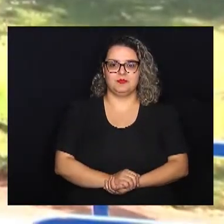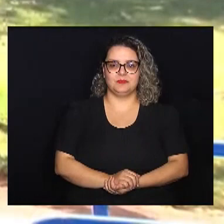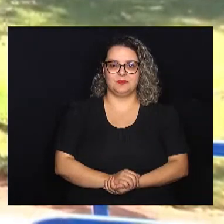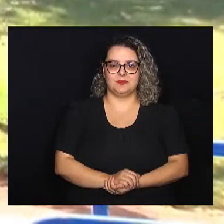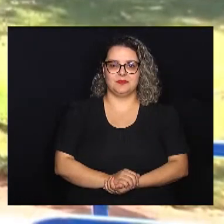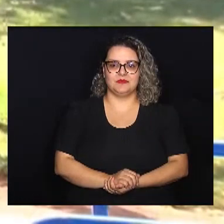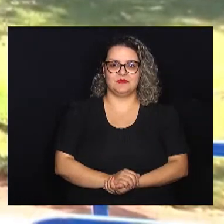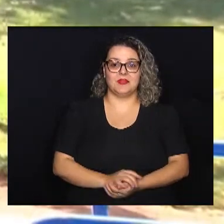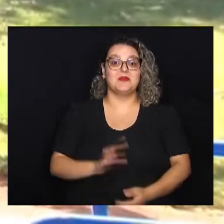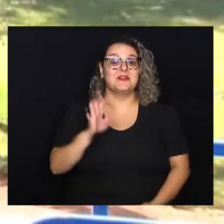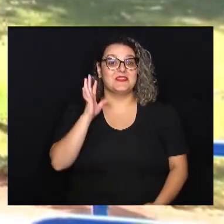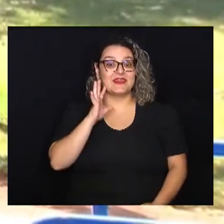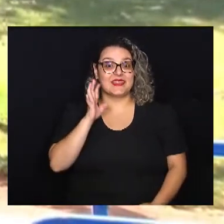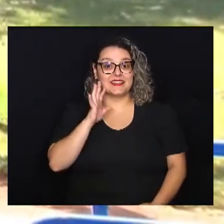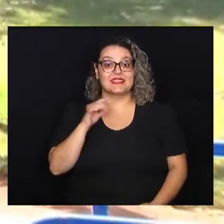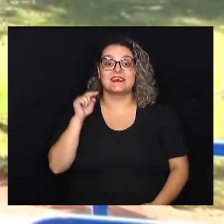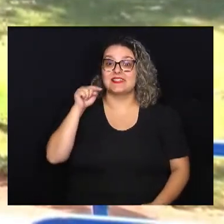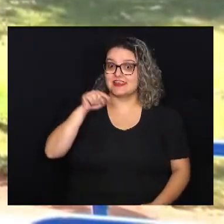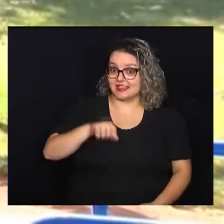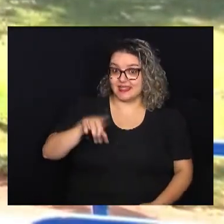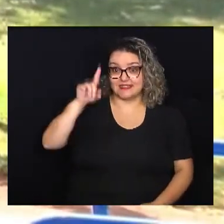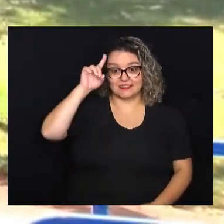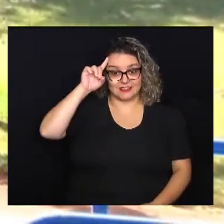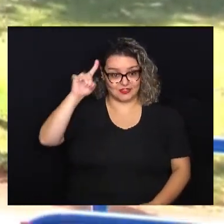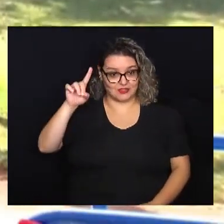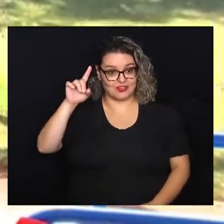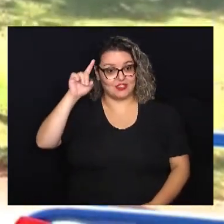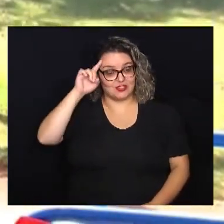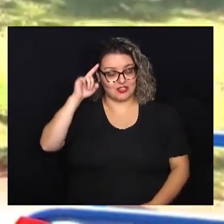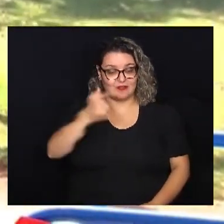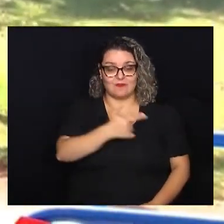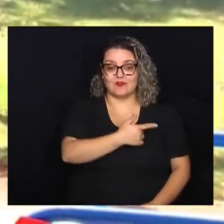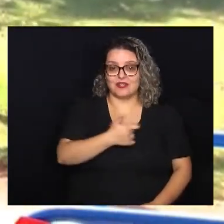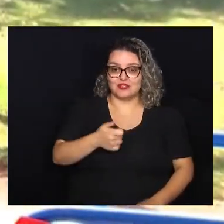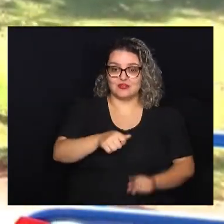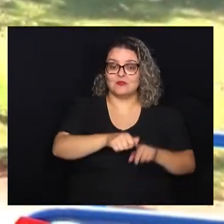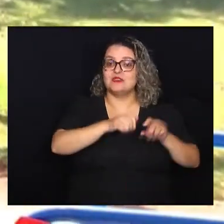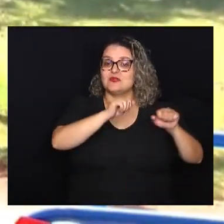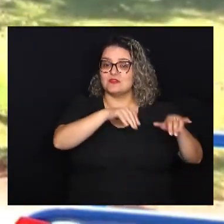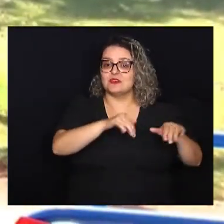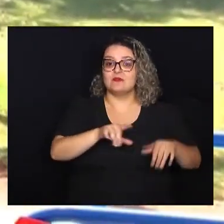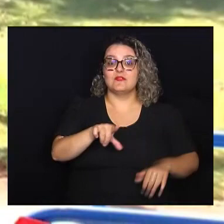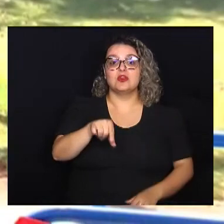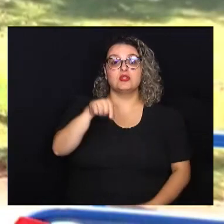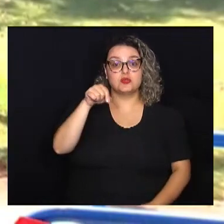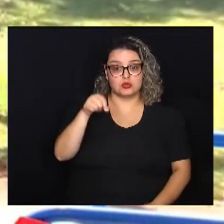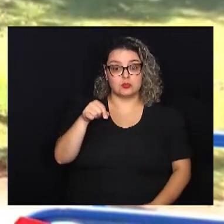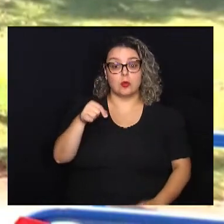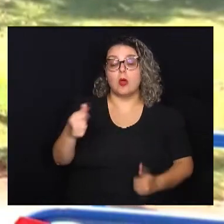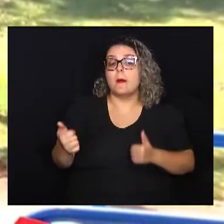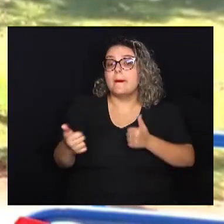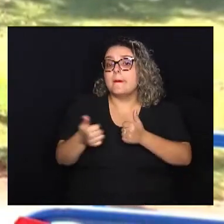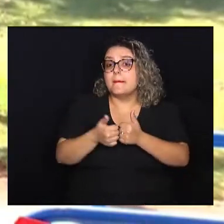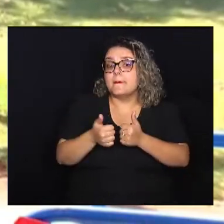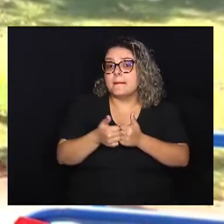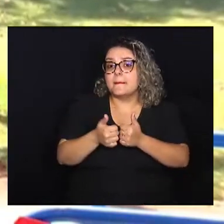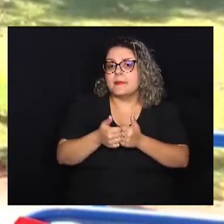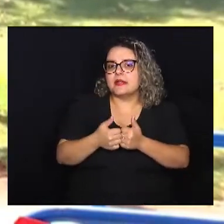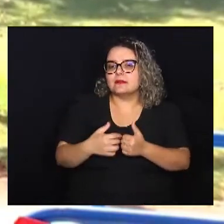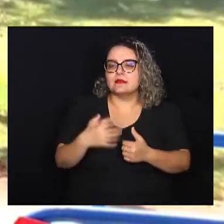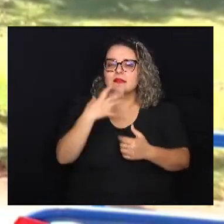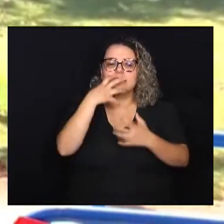muito legal e esse dia é dia 21 de setembro essa data foi escolhida por a próxima Estação da primavera